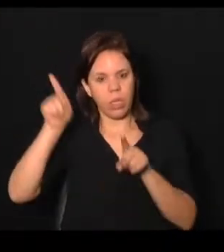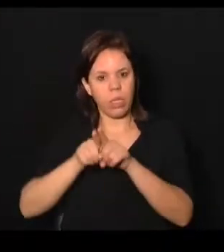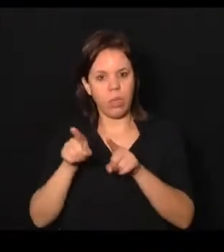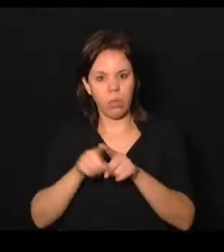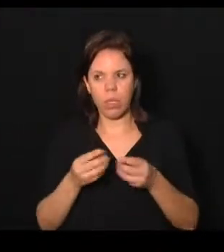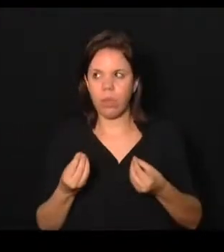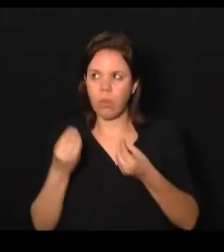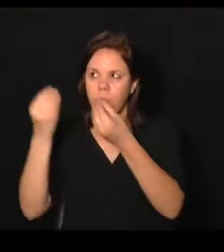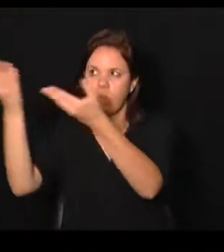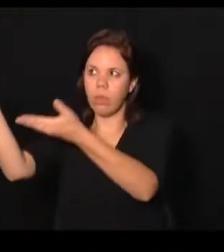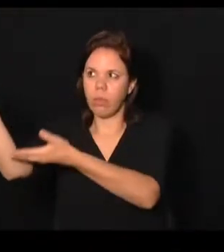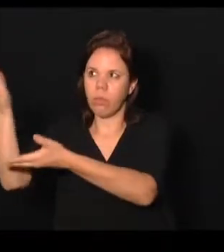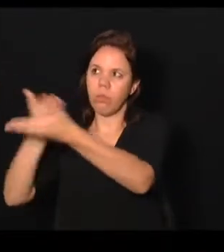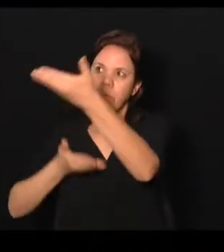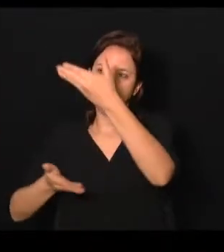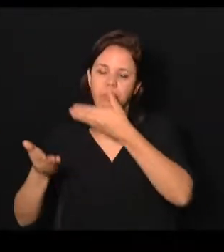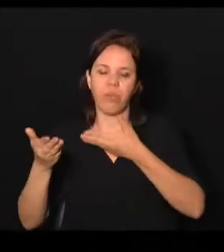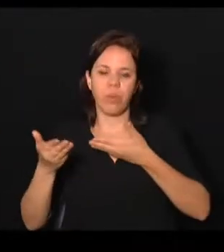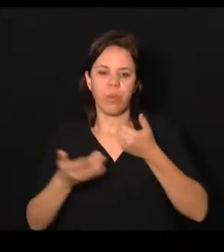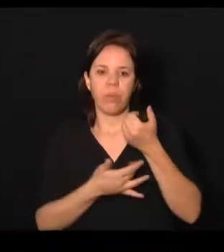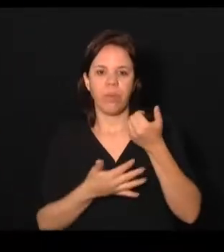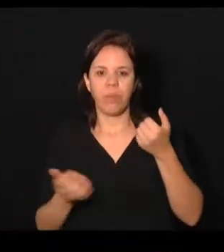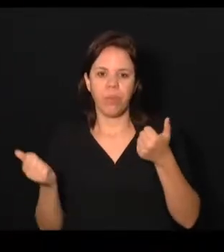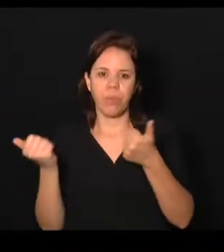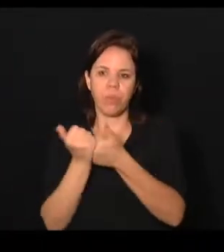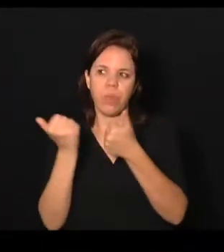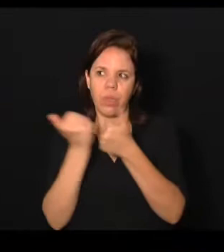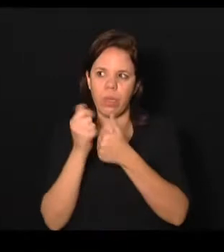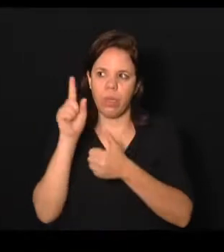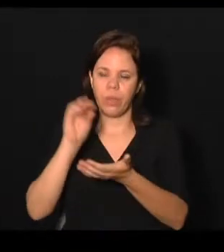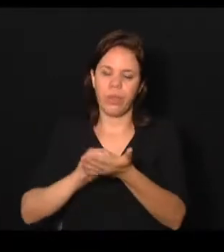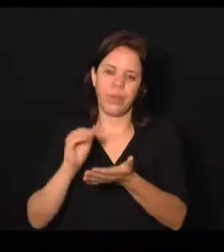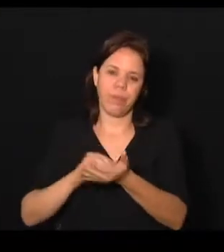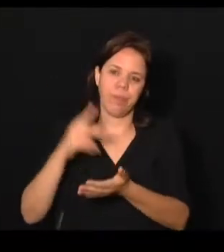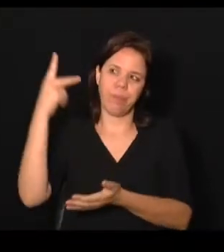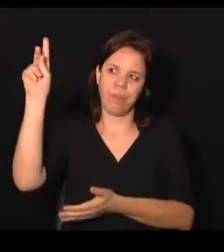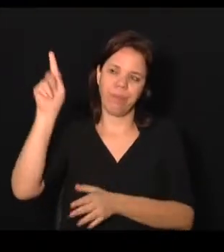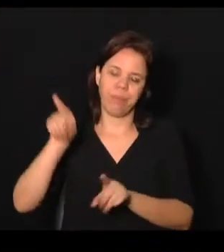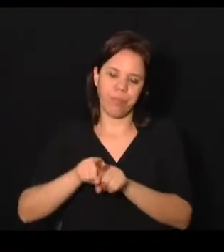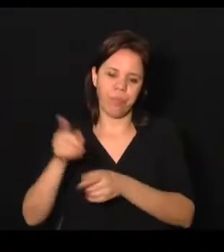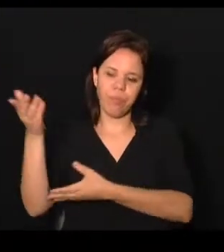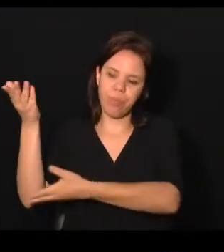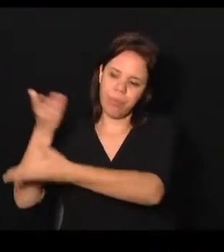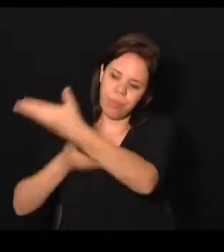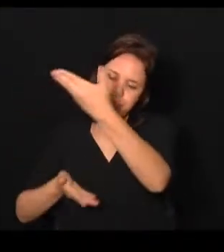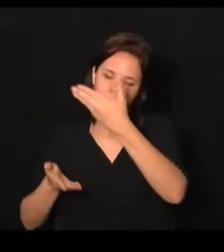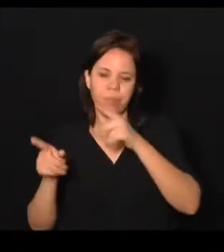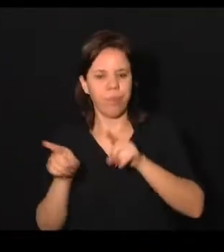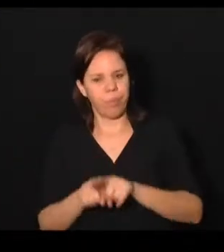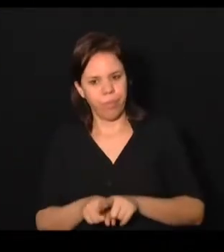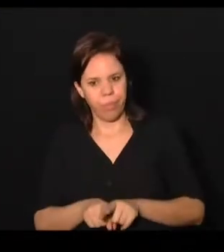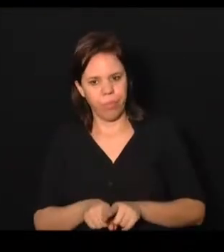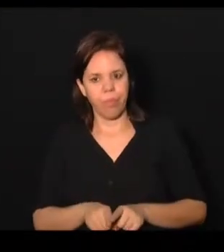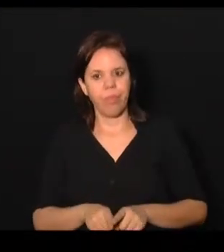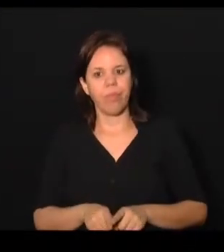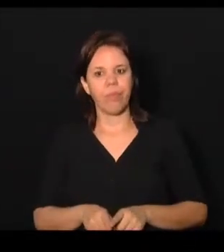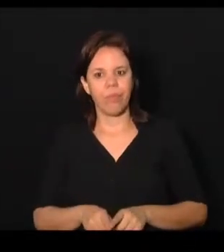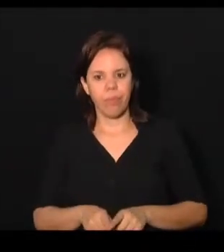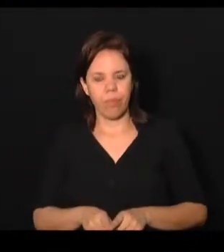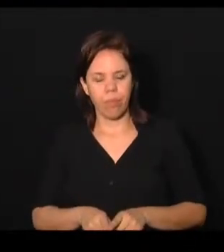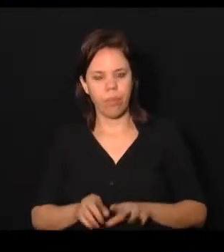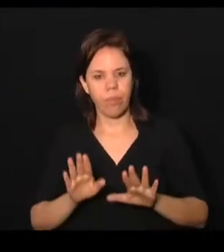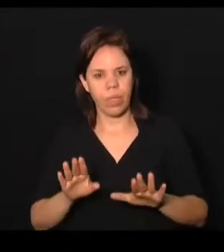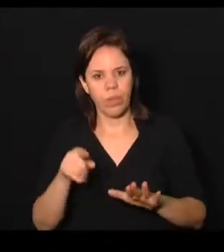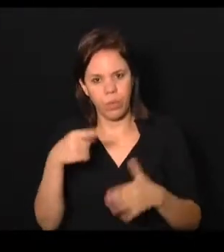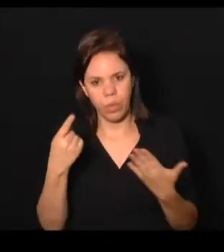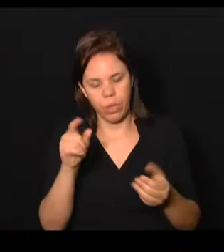importa, né, digamos assim, esse sangue para suprir essa carência momentânea, assim como o contrário também. Mas, quando